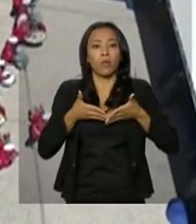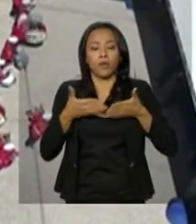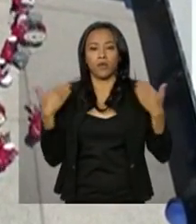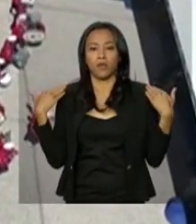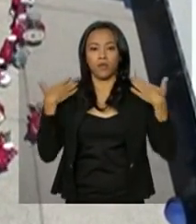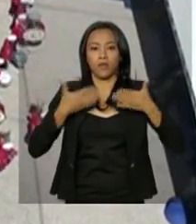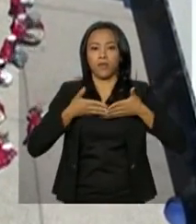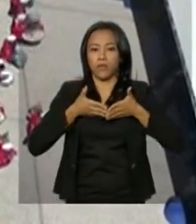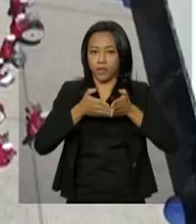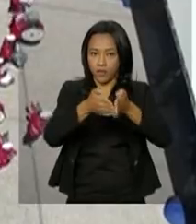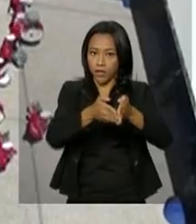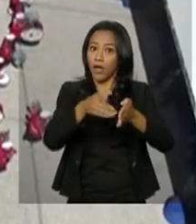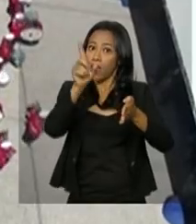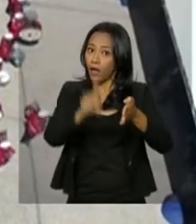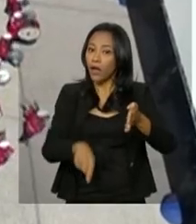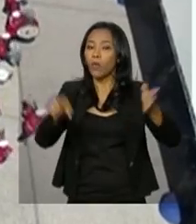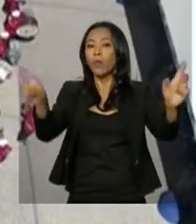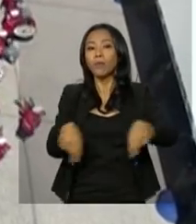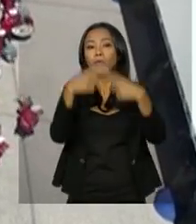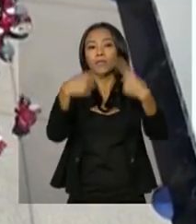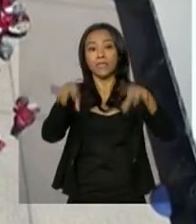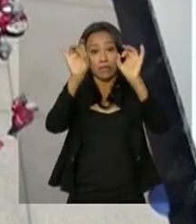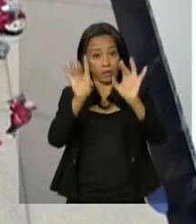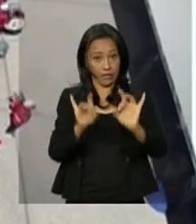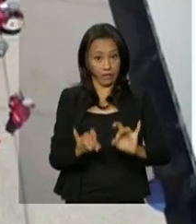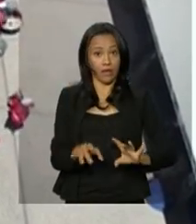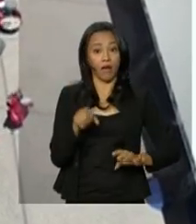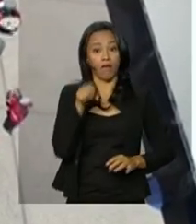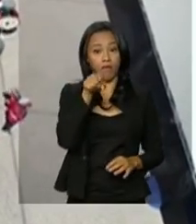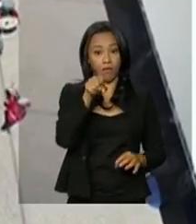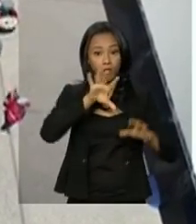um hino bastante especial para a nossa força.